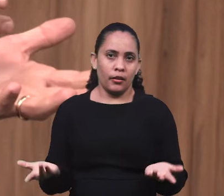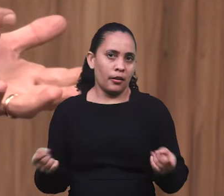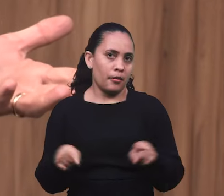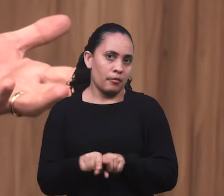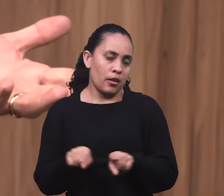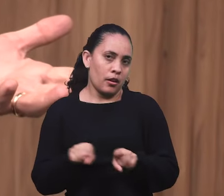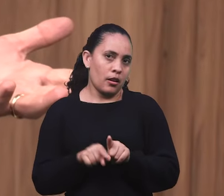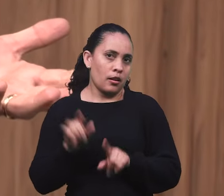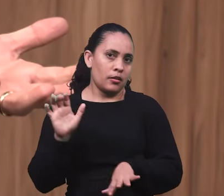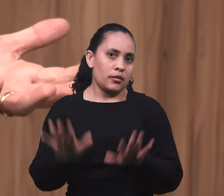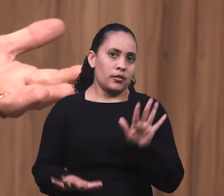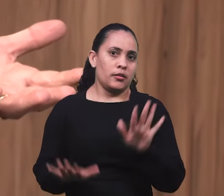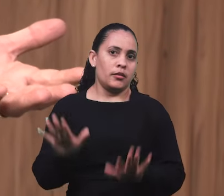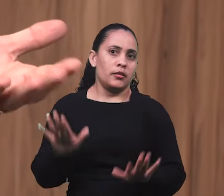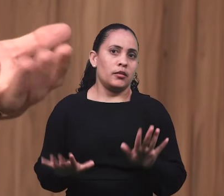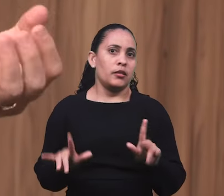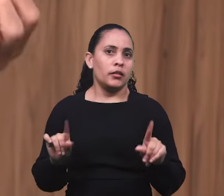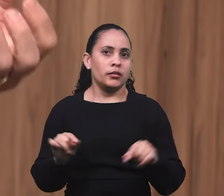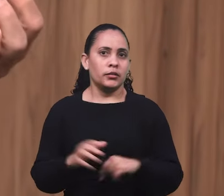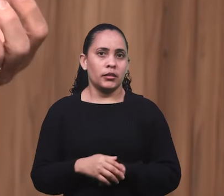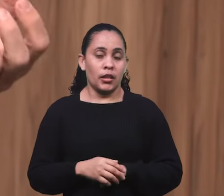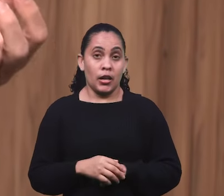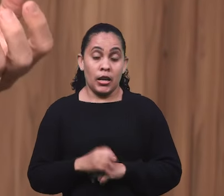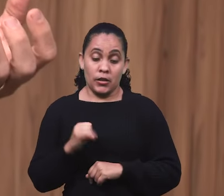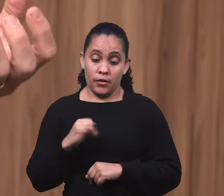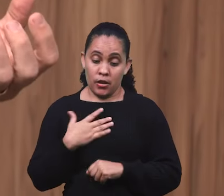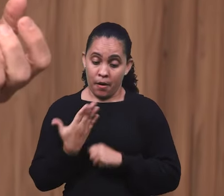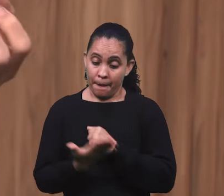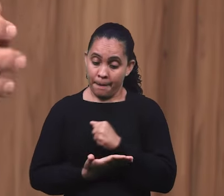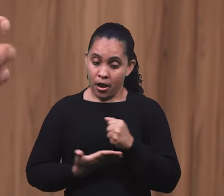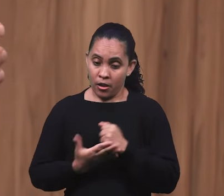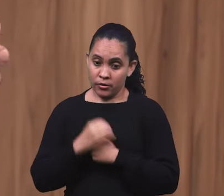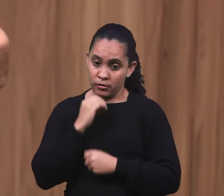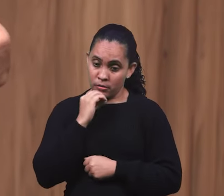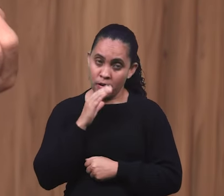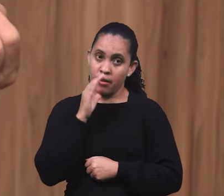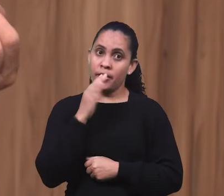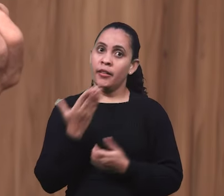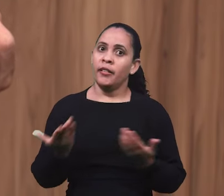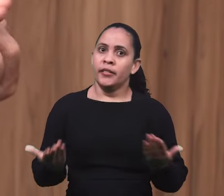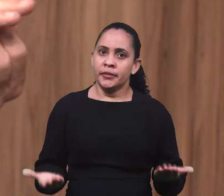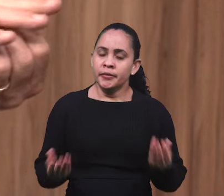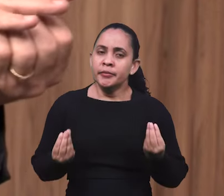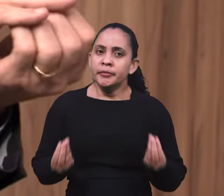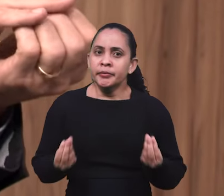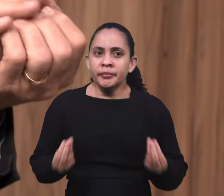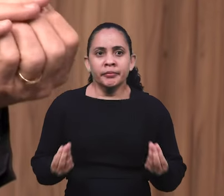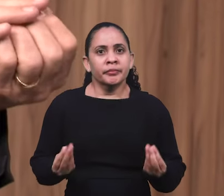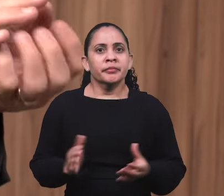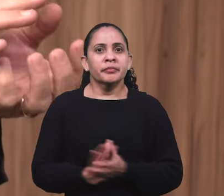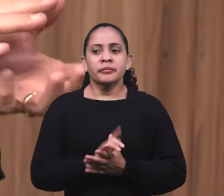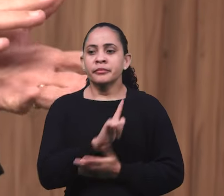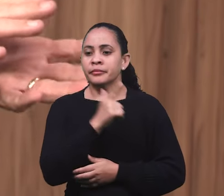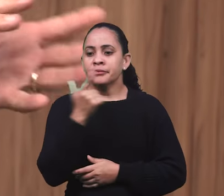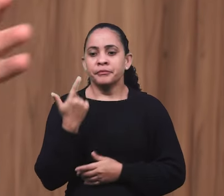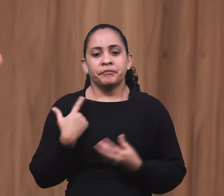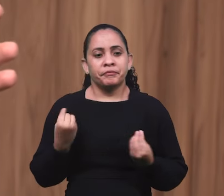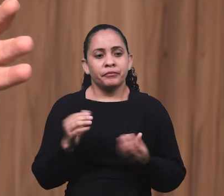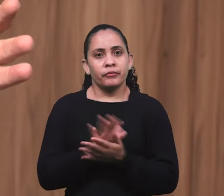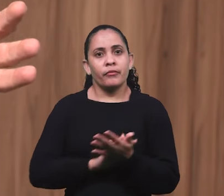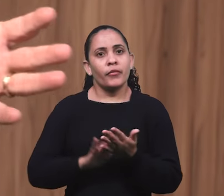está sendo. Se você não tiver a base do conhecimento, for muito superficial, você vai sendo derivado para outras coisas que não tem nada a